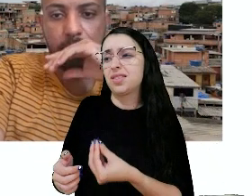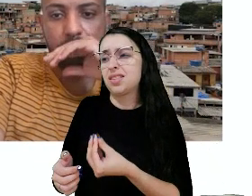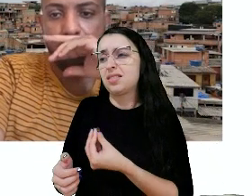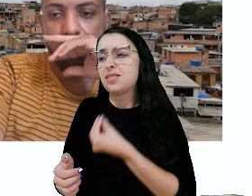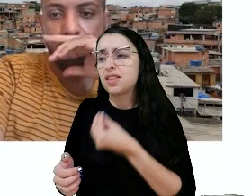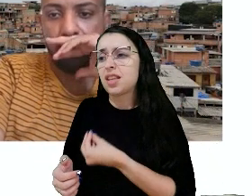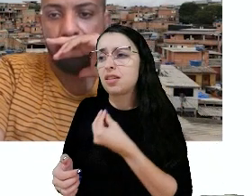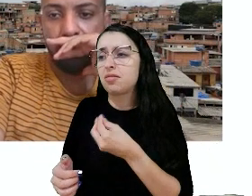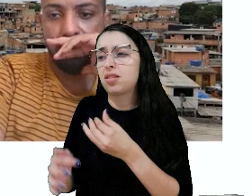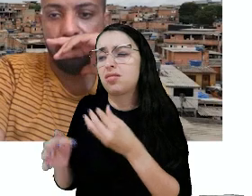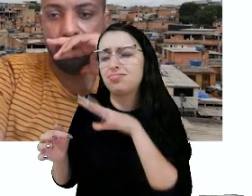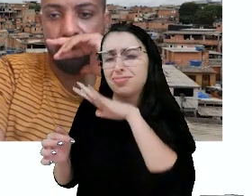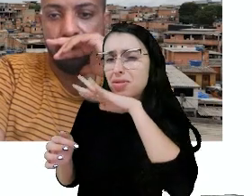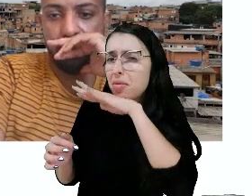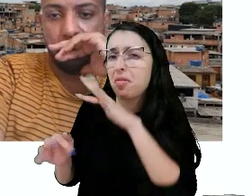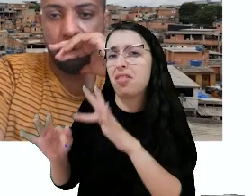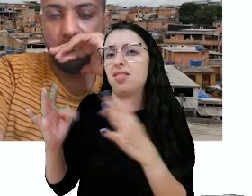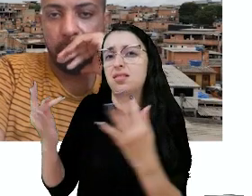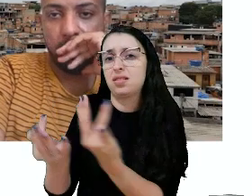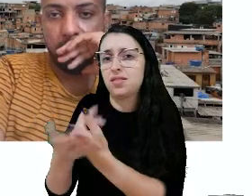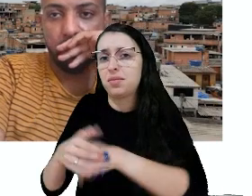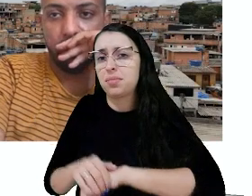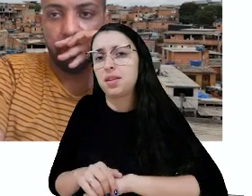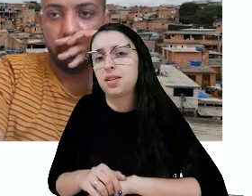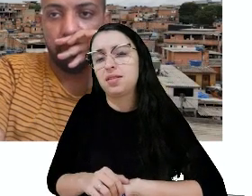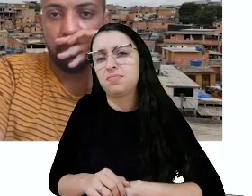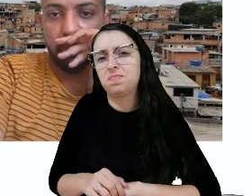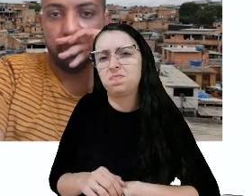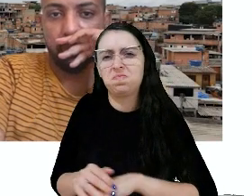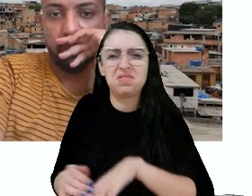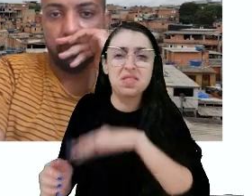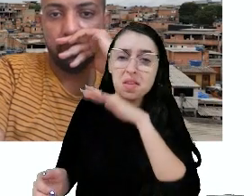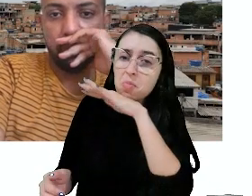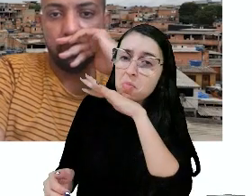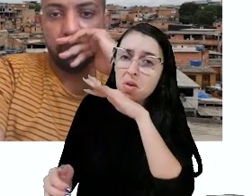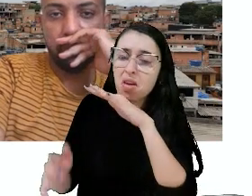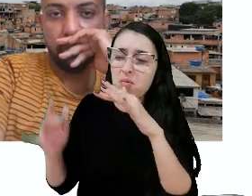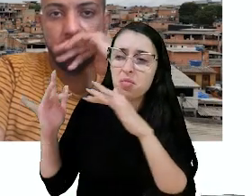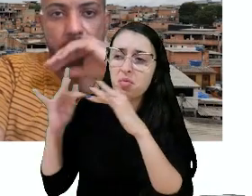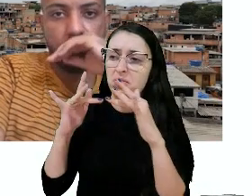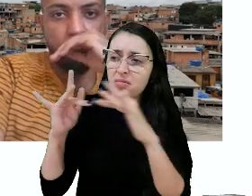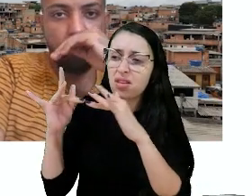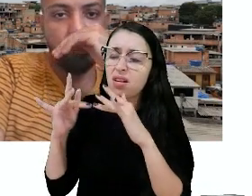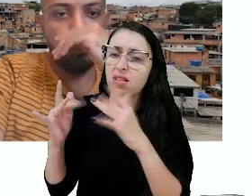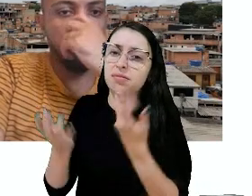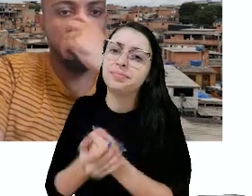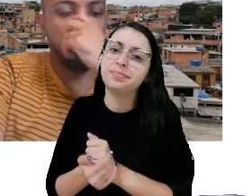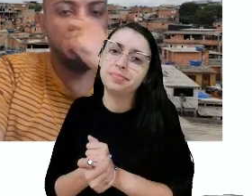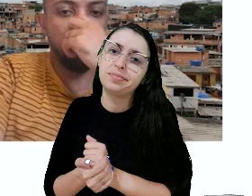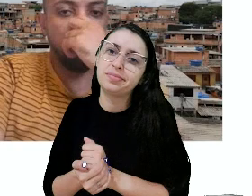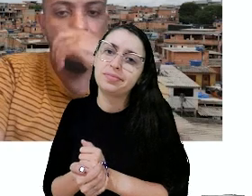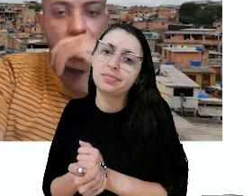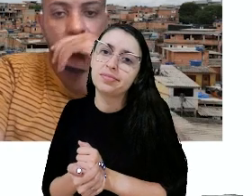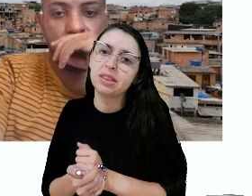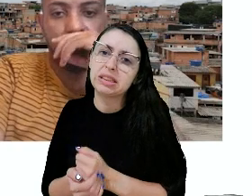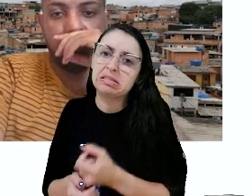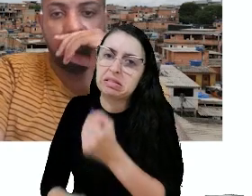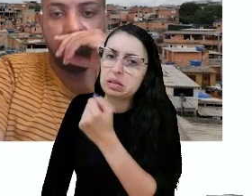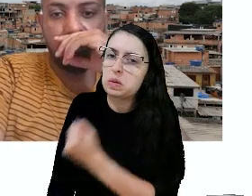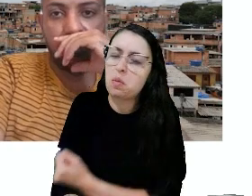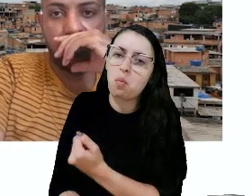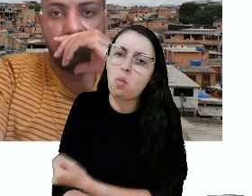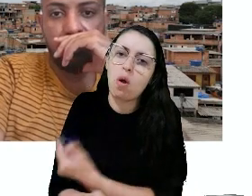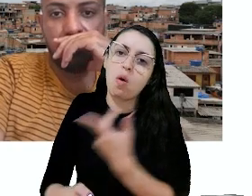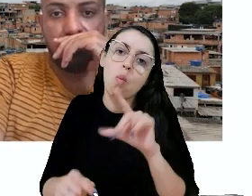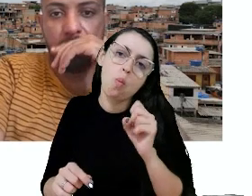que toleravam a companhia dessas pessoas que já eram maus relacionamentos, né, que já traziam maus relacionamentos, seja por